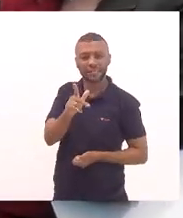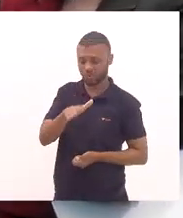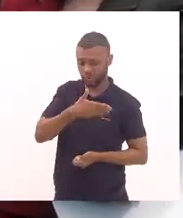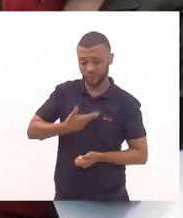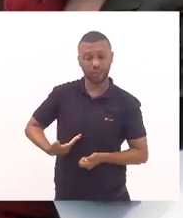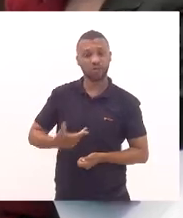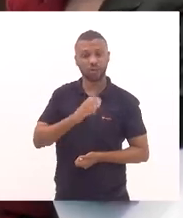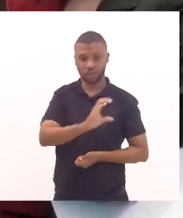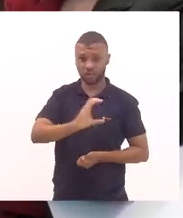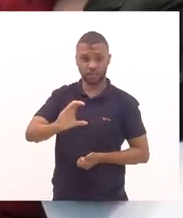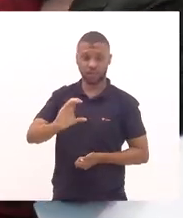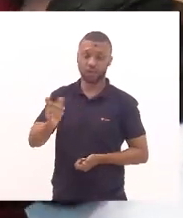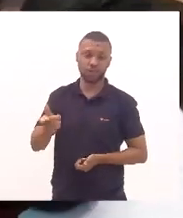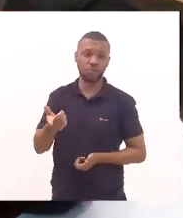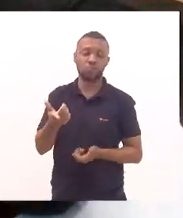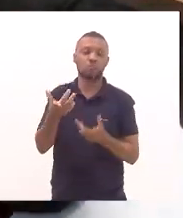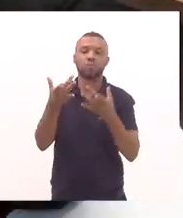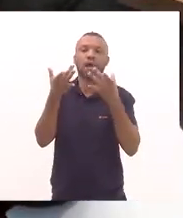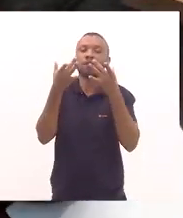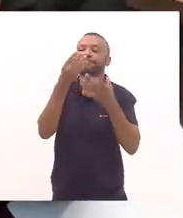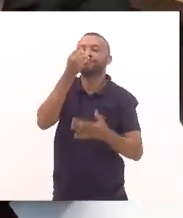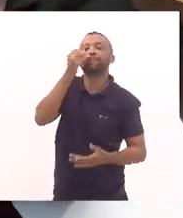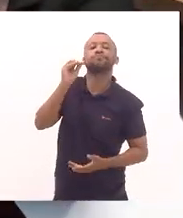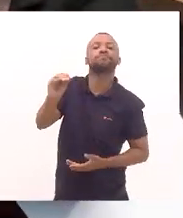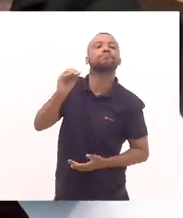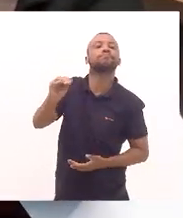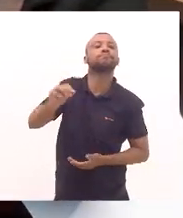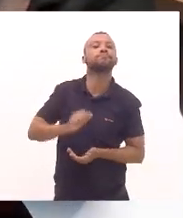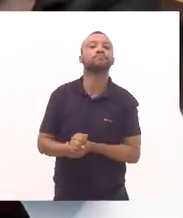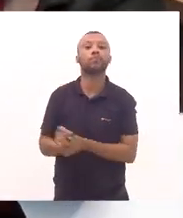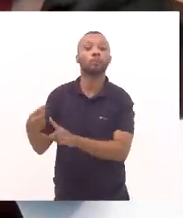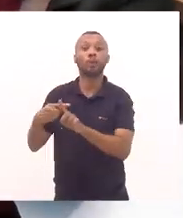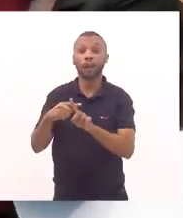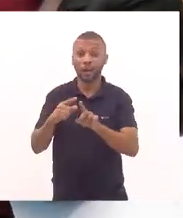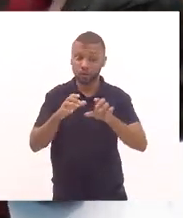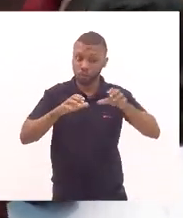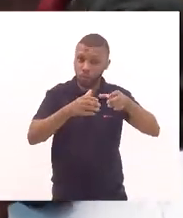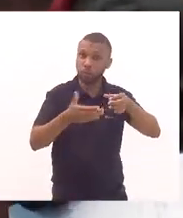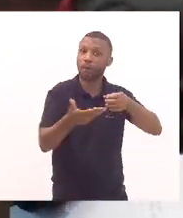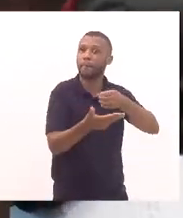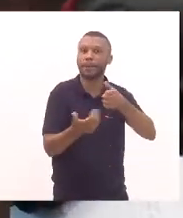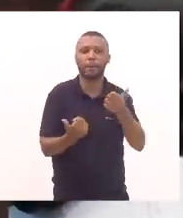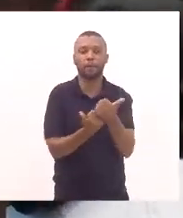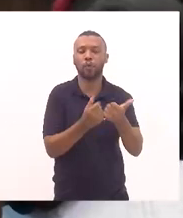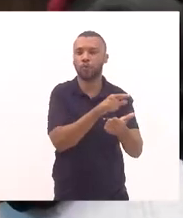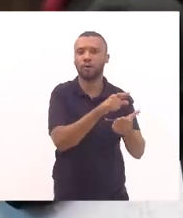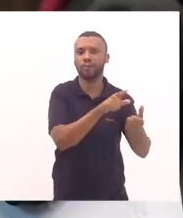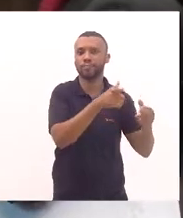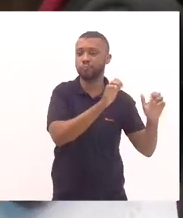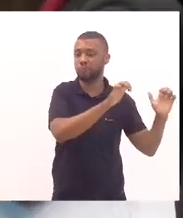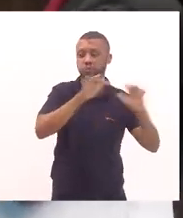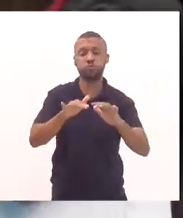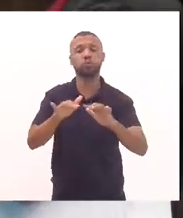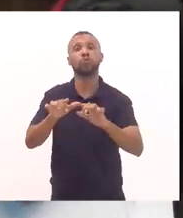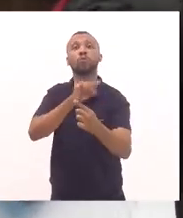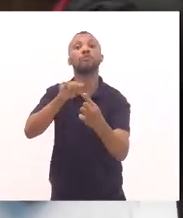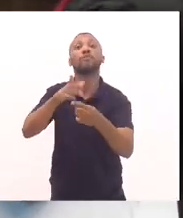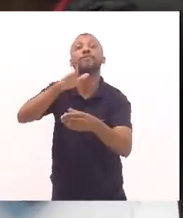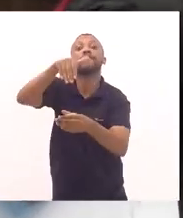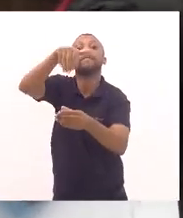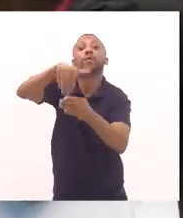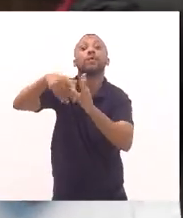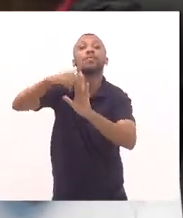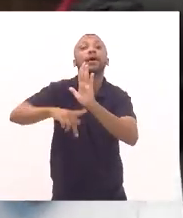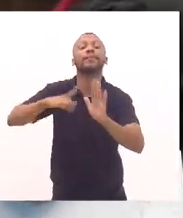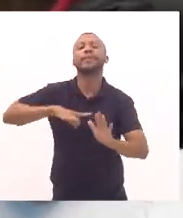estado não está preocupado com isso, porque não mandou a sua base aqui para votar esse projeto e fica meia